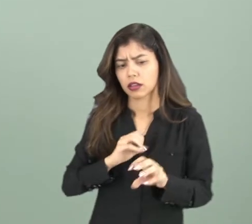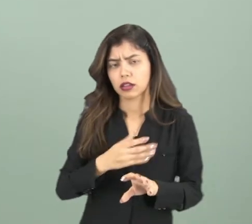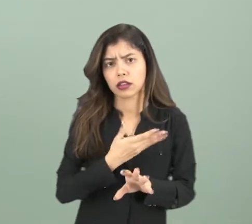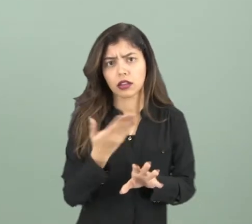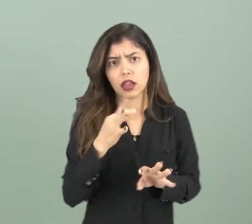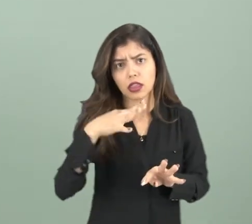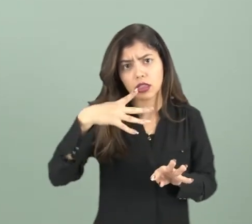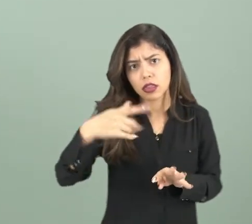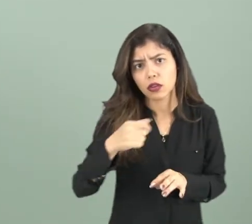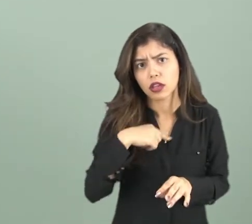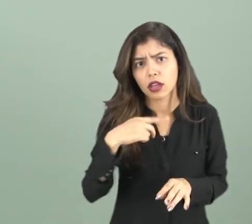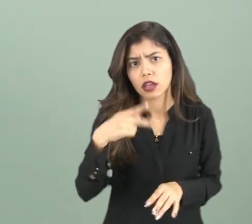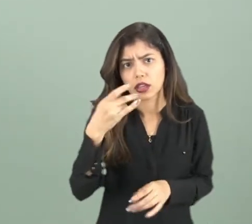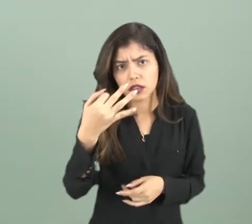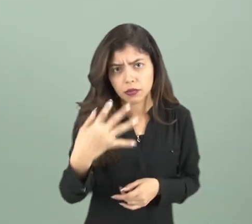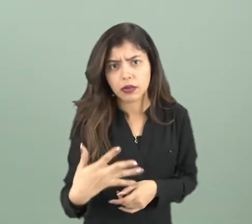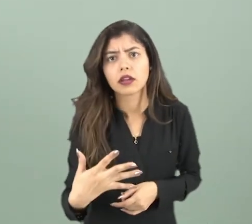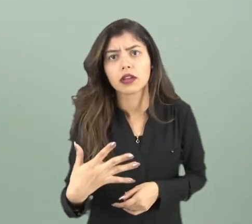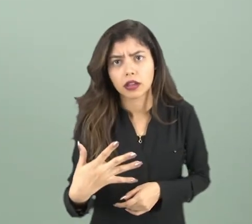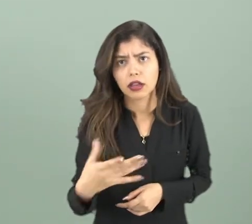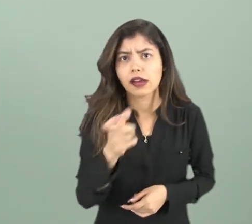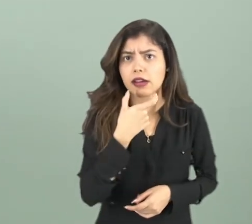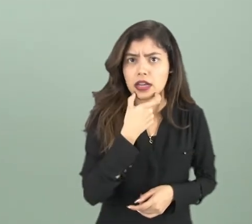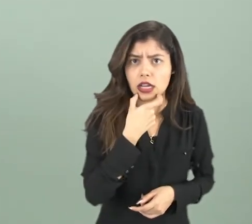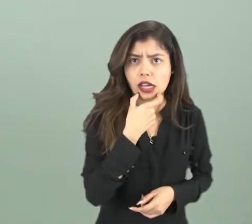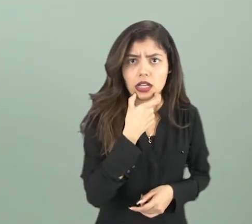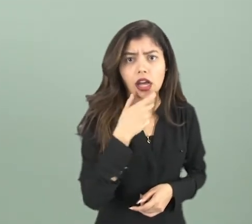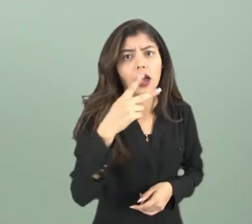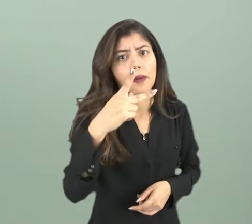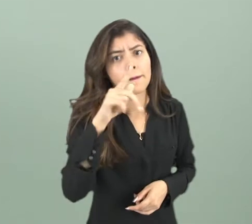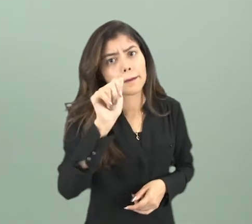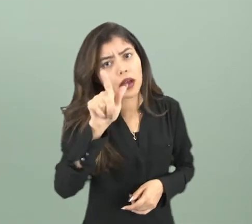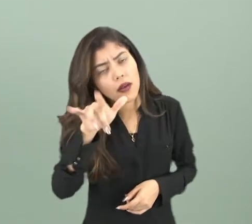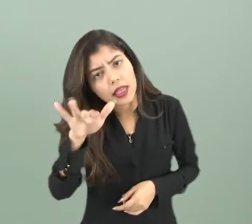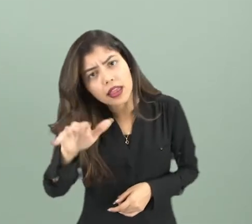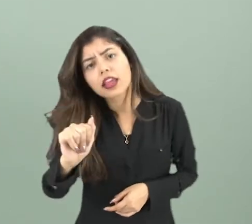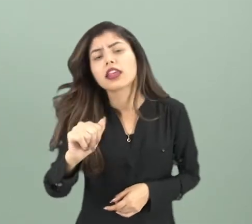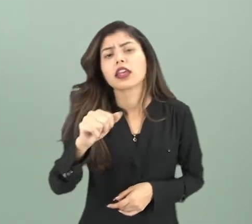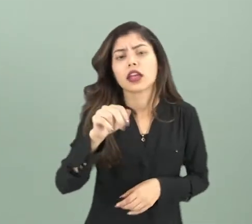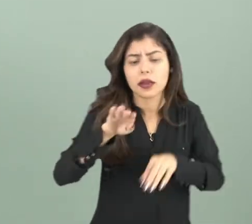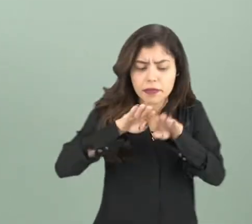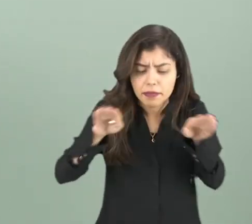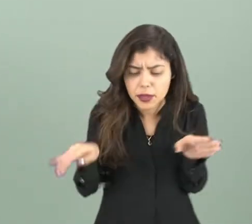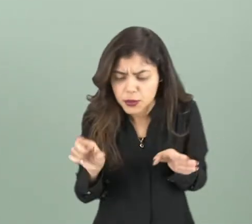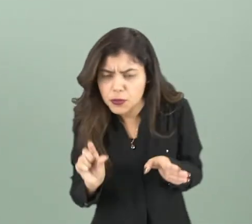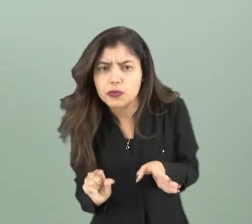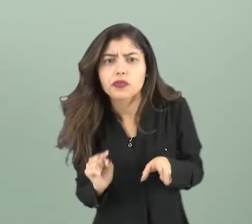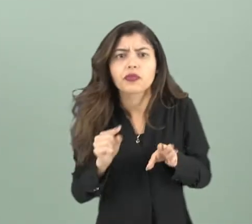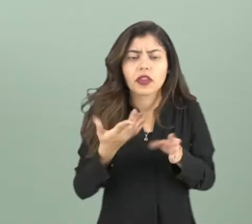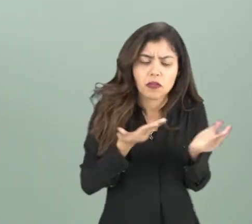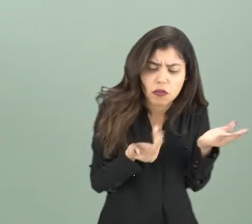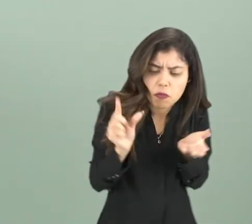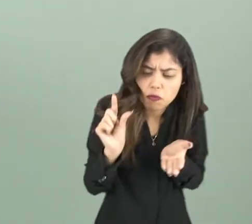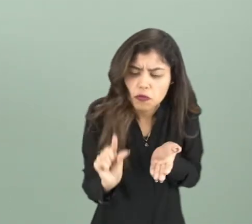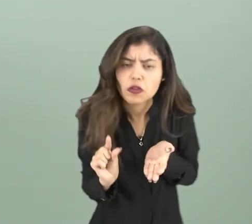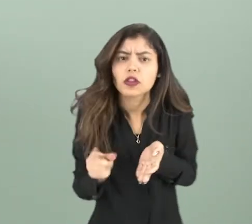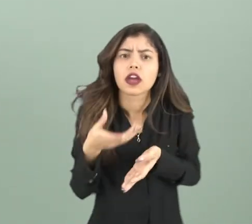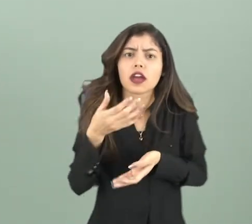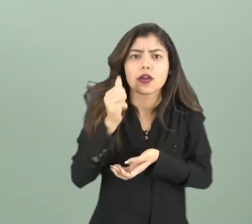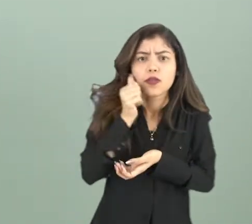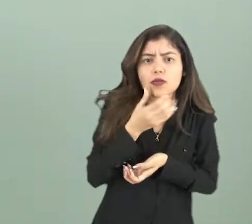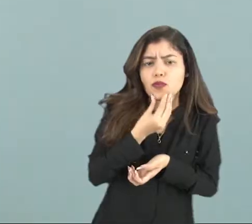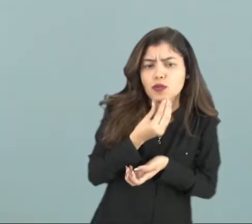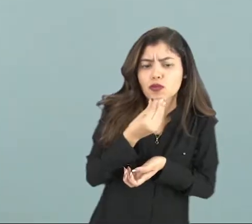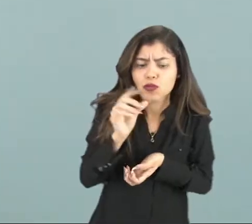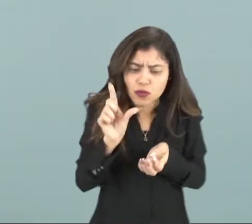você. Tudo que em inglês você quiser dizer, Paulinha, mesinha, garotinha,